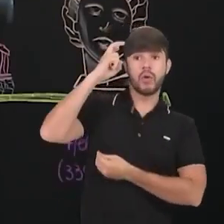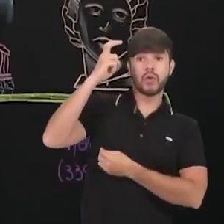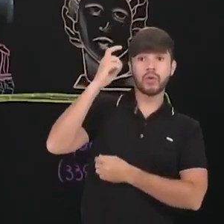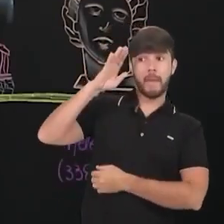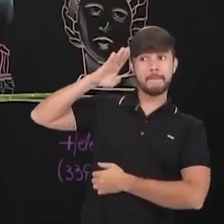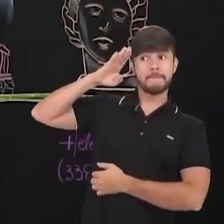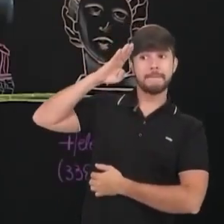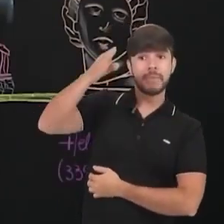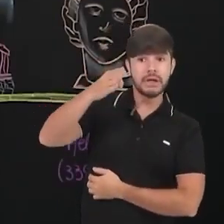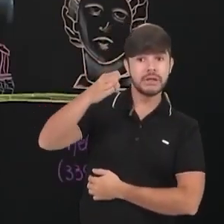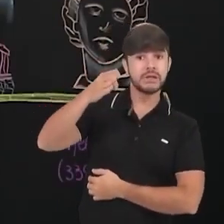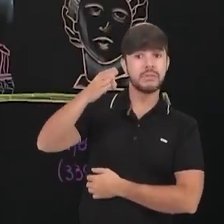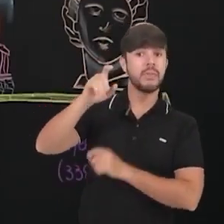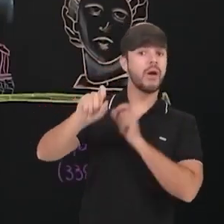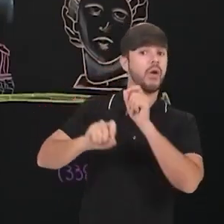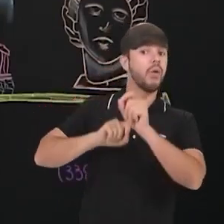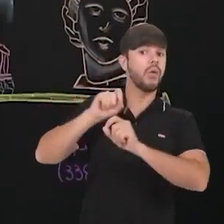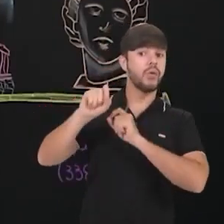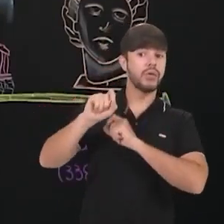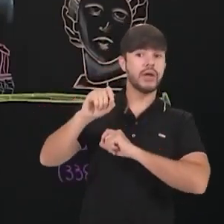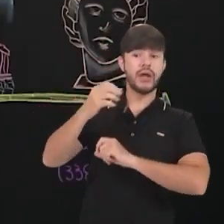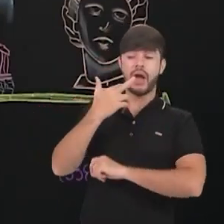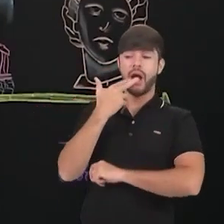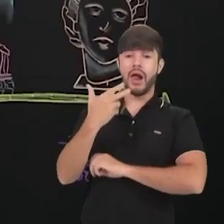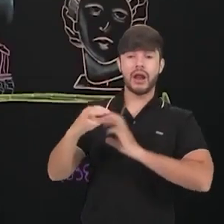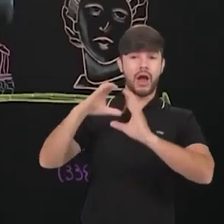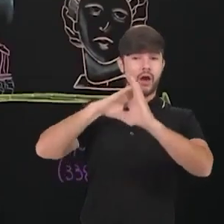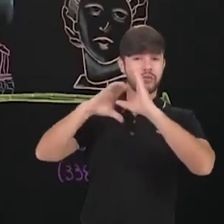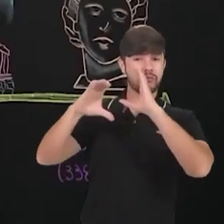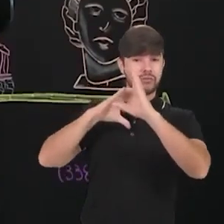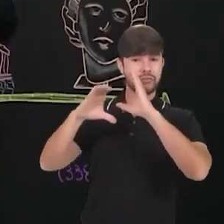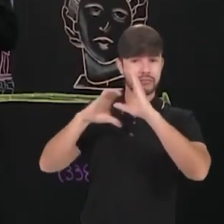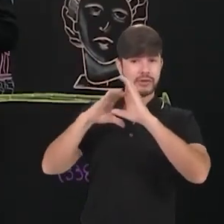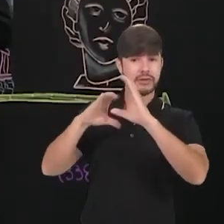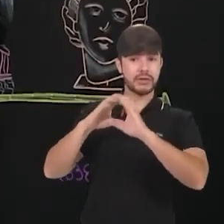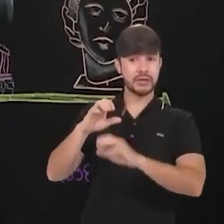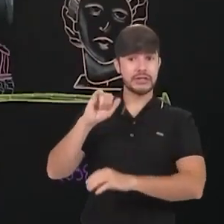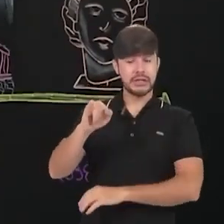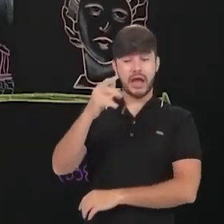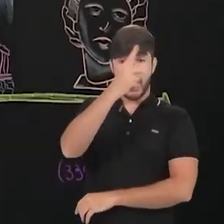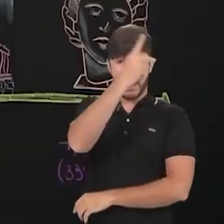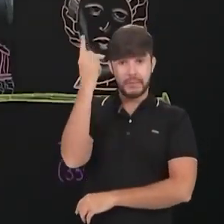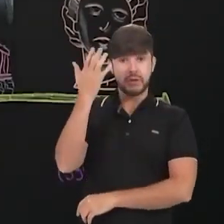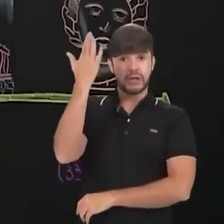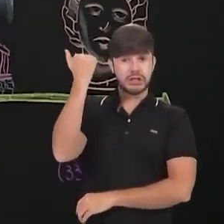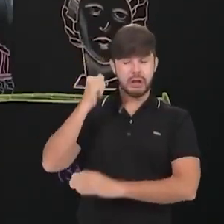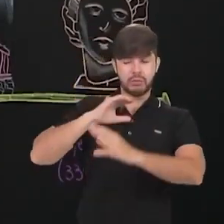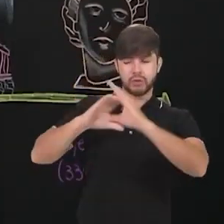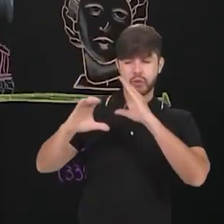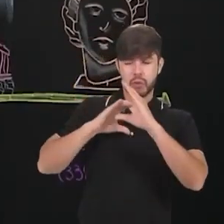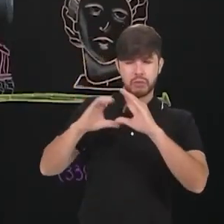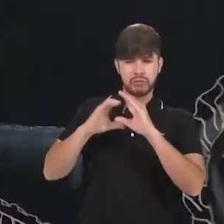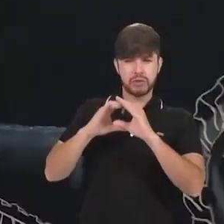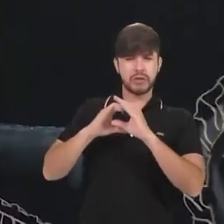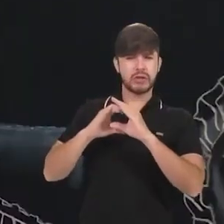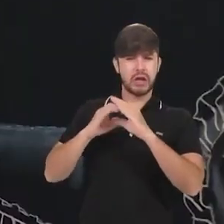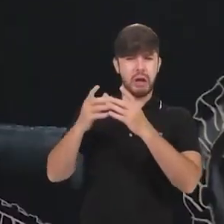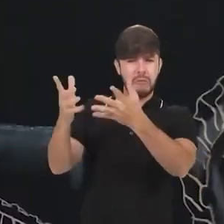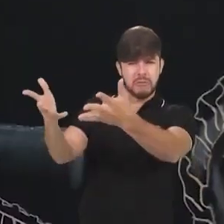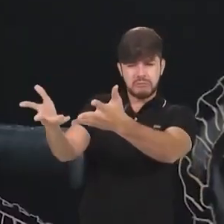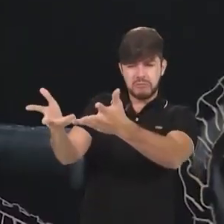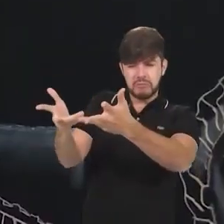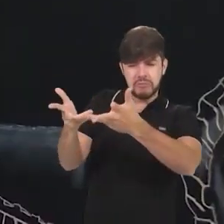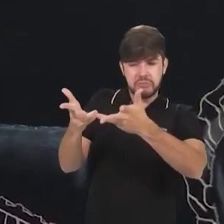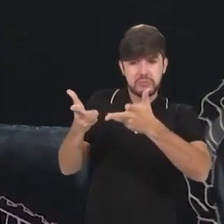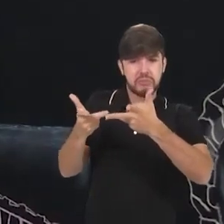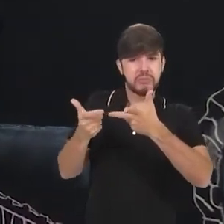como principal elemento de distinção a língua. Então era grego aquele que falava grego. Então